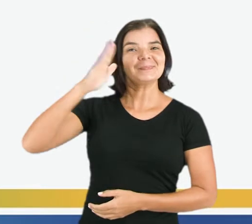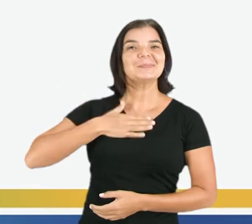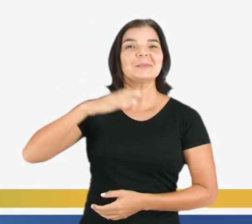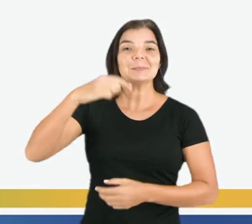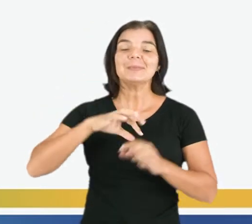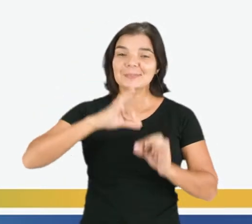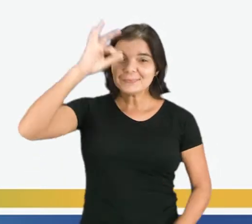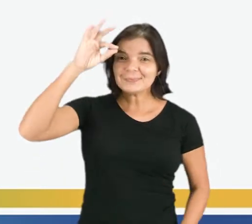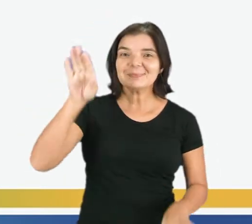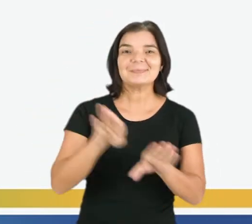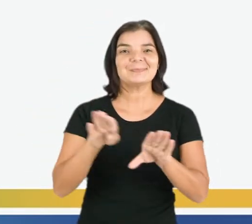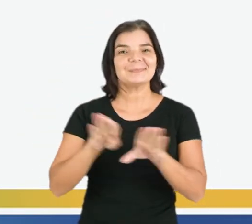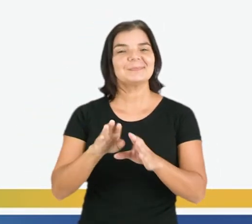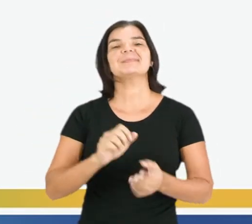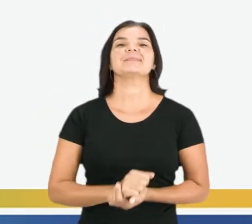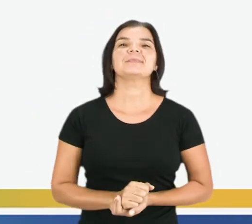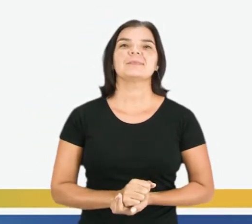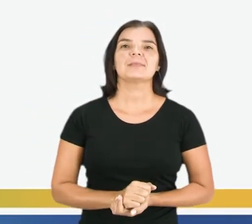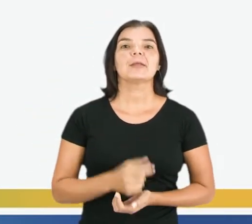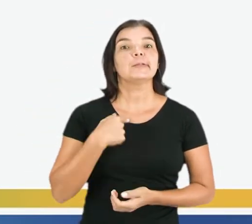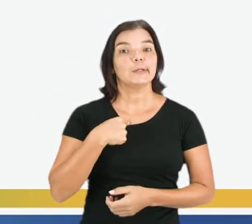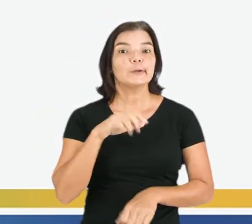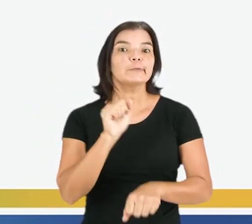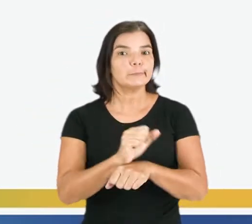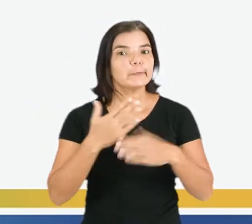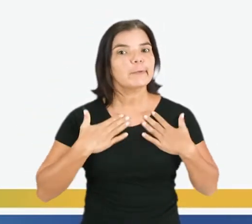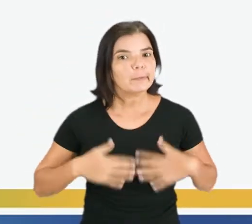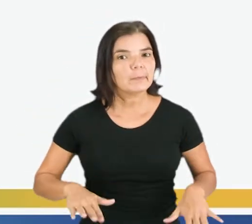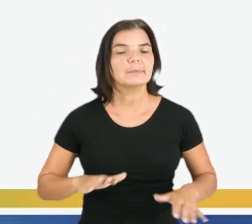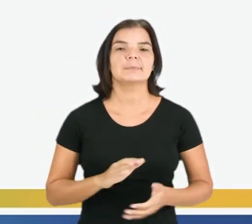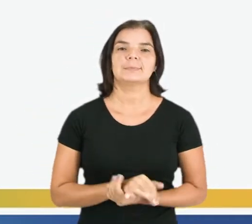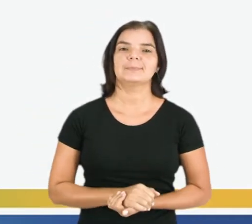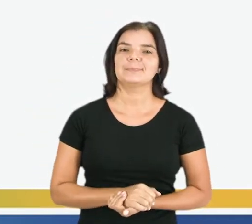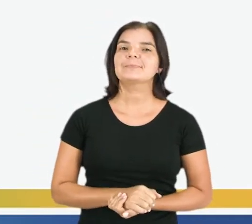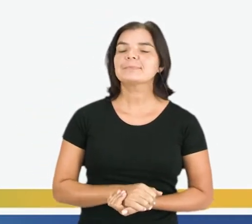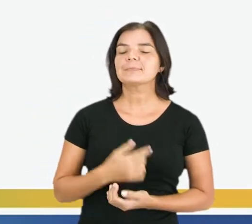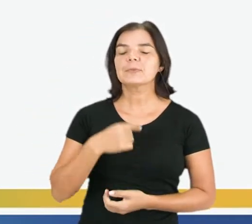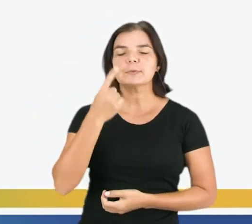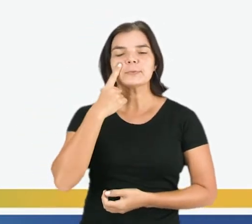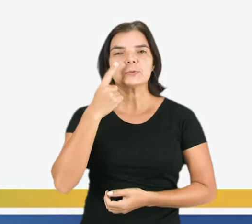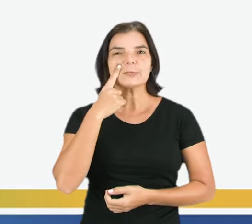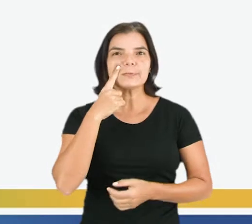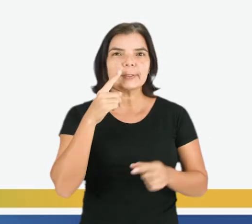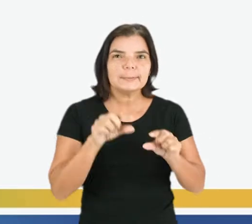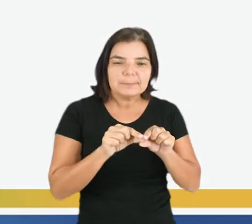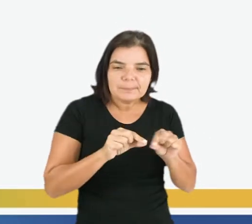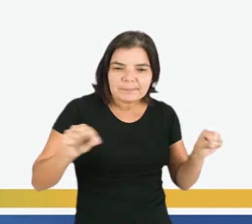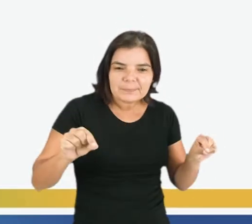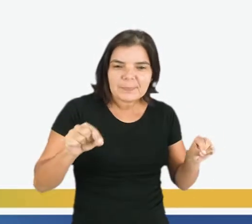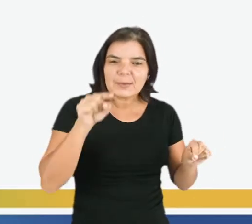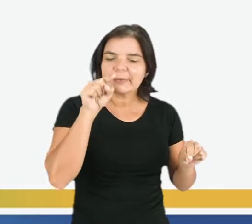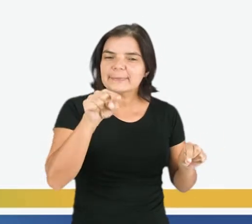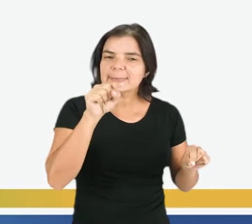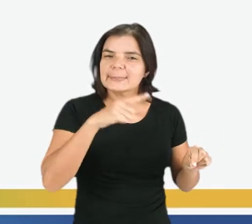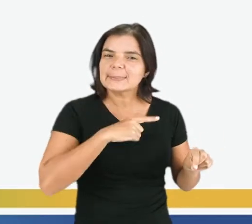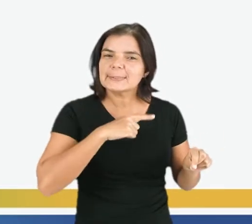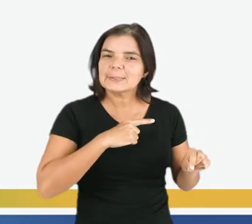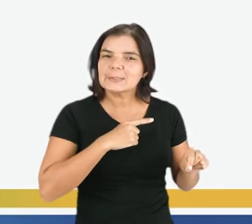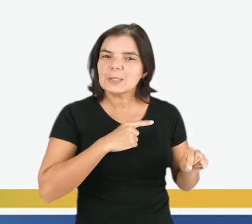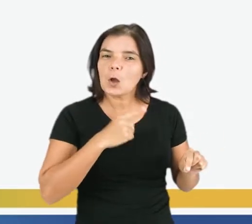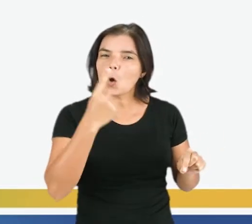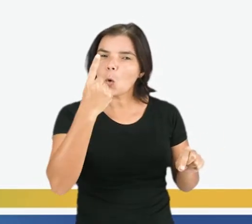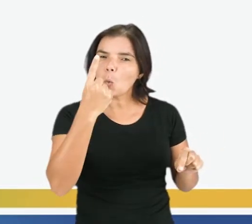mede, me mede. Desde que você fique quieta. Vejamos aqui. Você tem